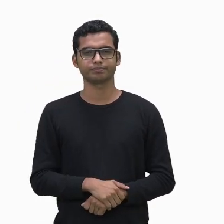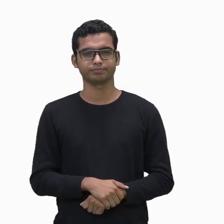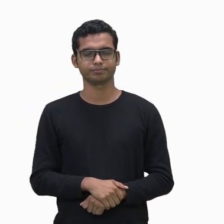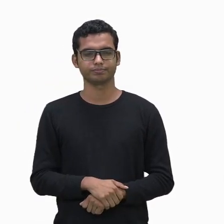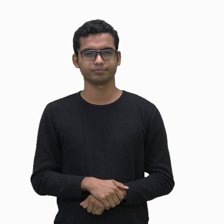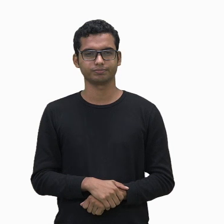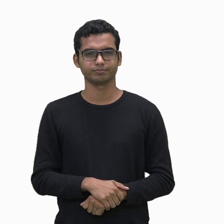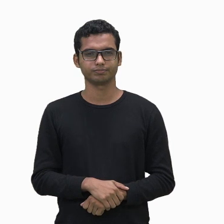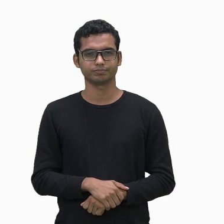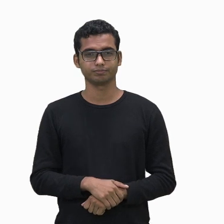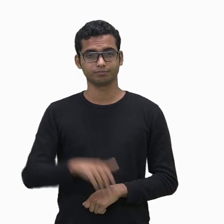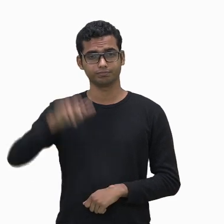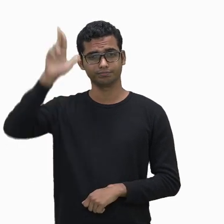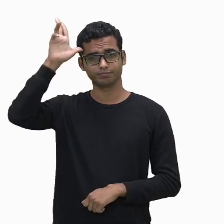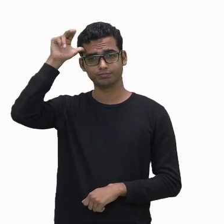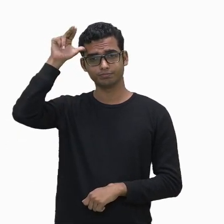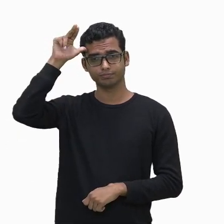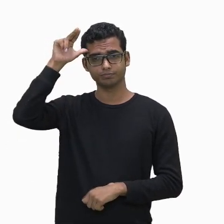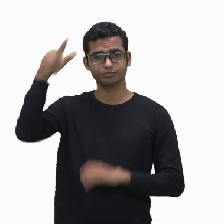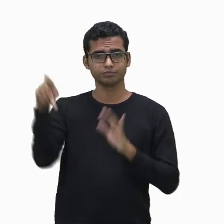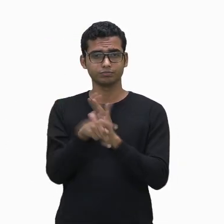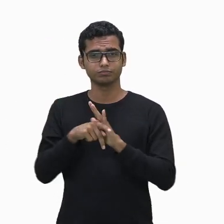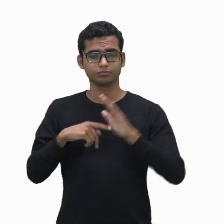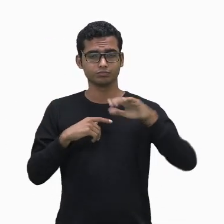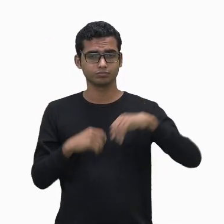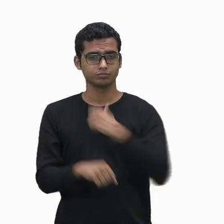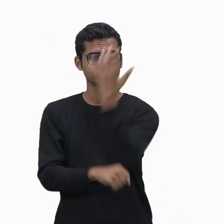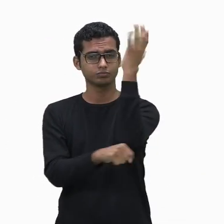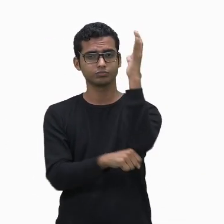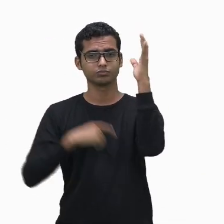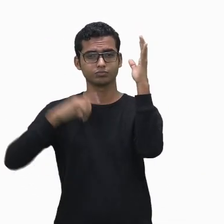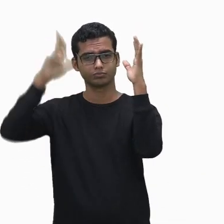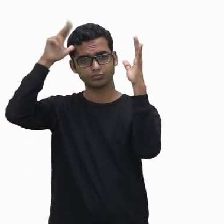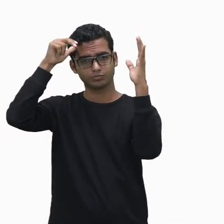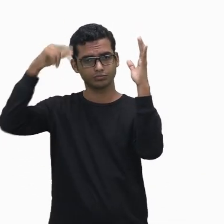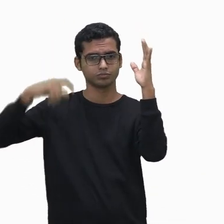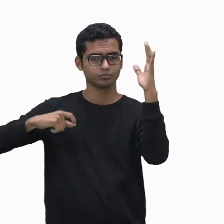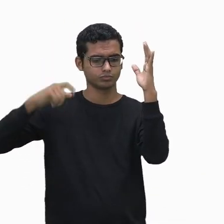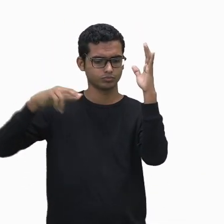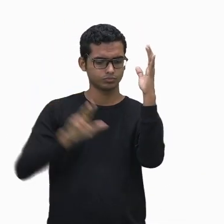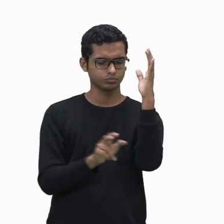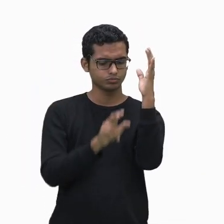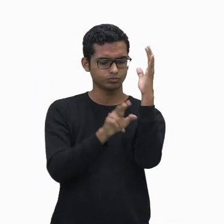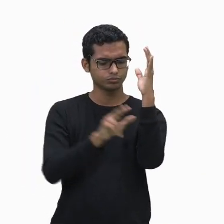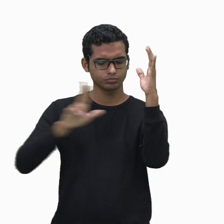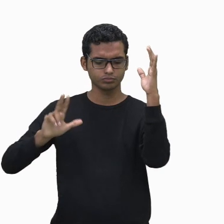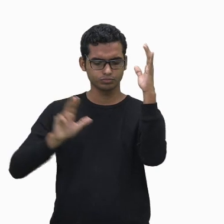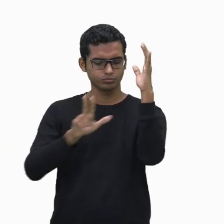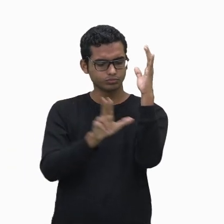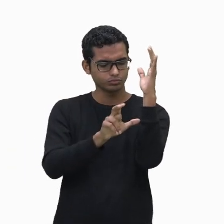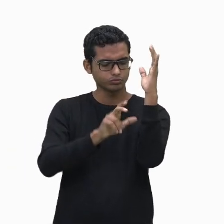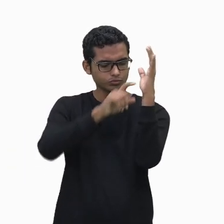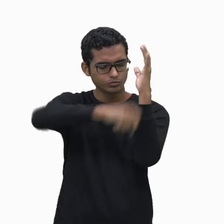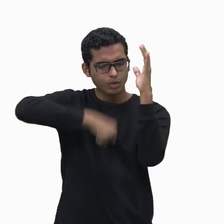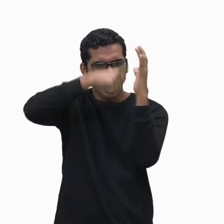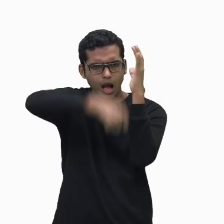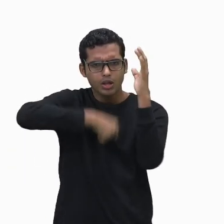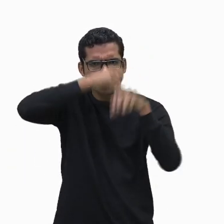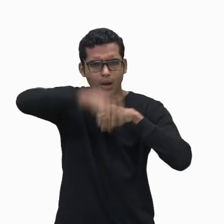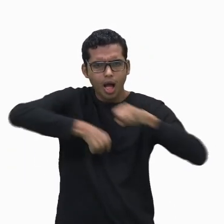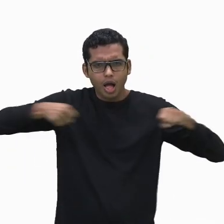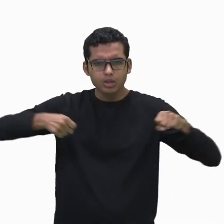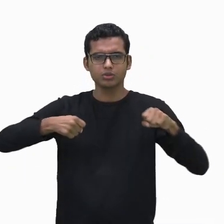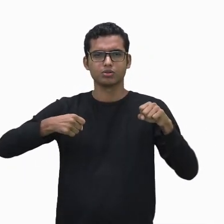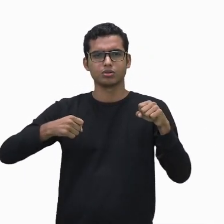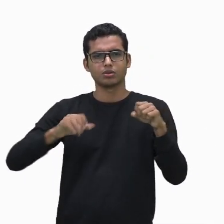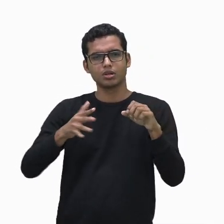Um cavalo está amarrado em uma árvore através de uma corda de 20 metros de comprimento. A área total da pastagem